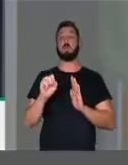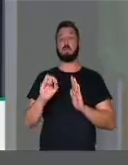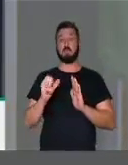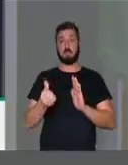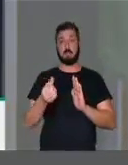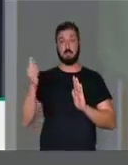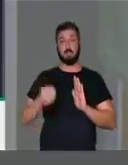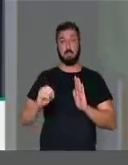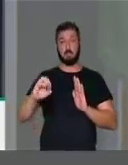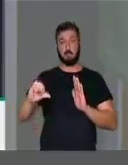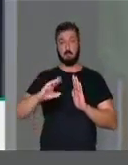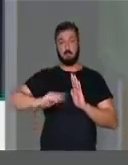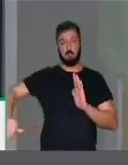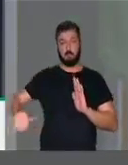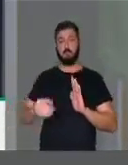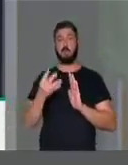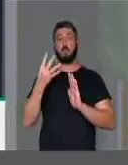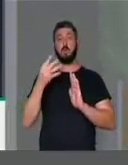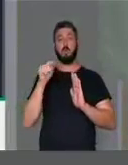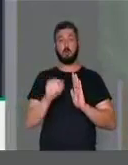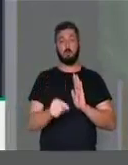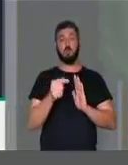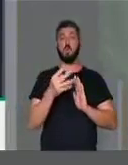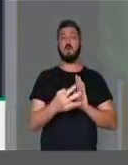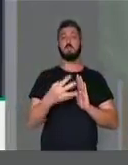4.806 de 2009,